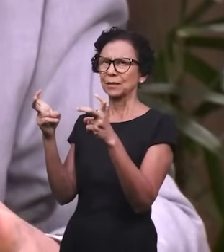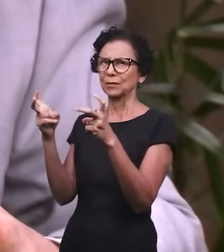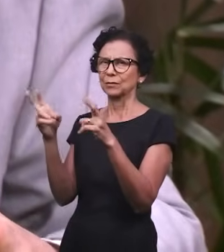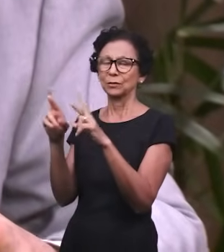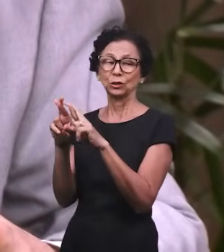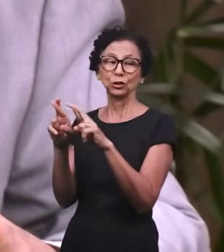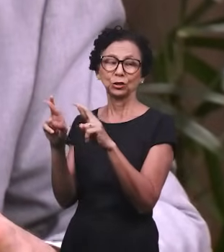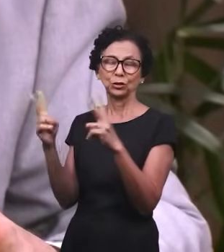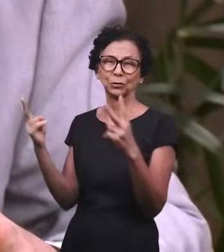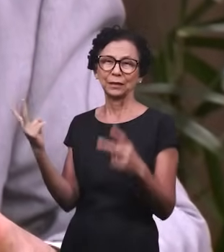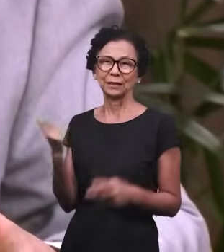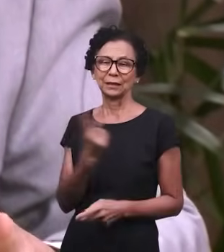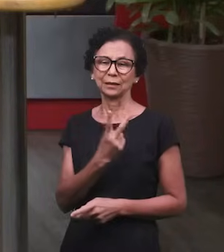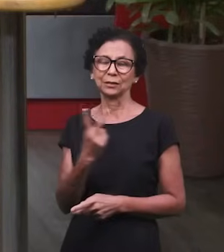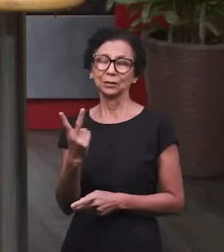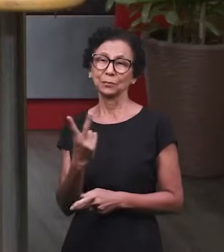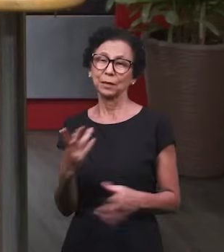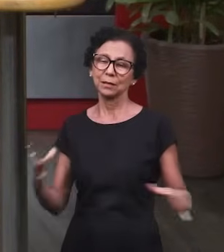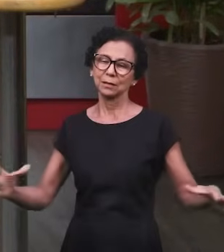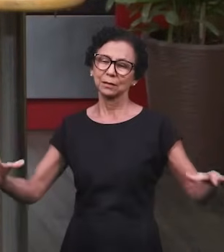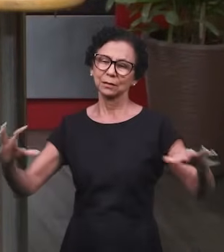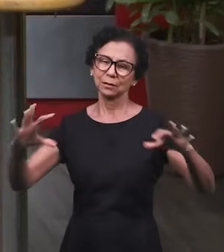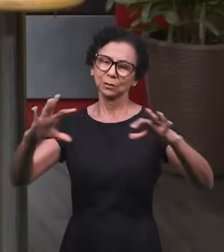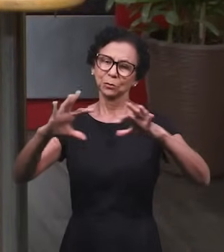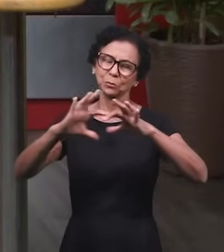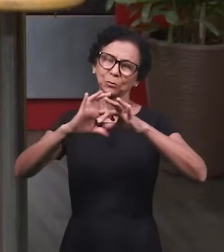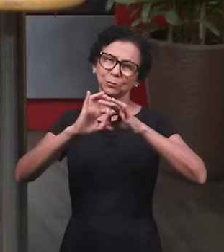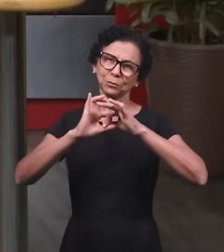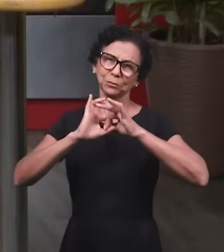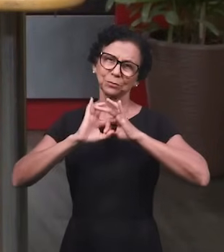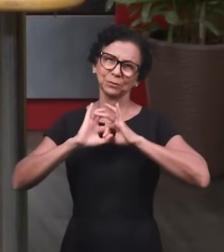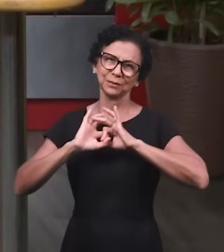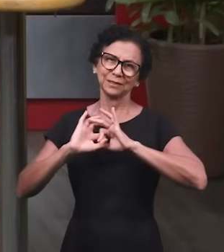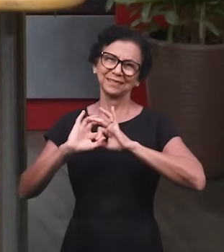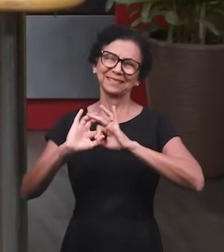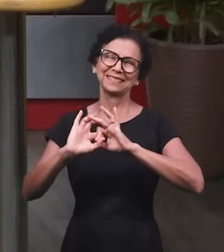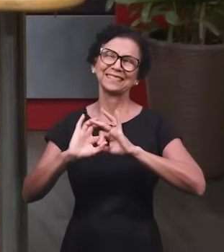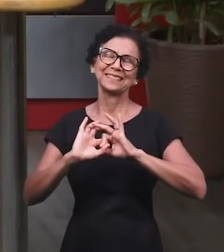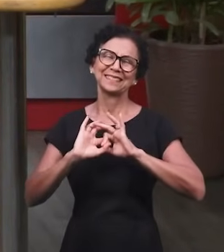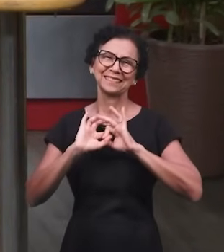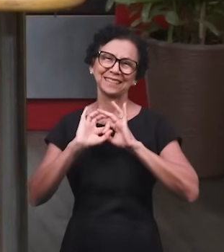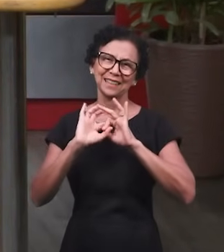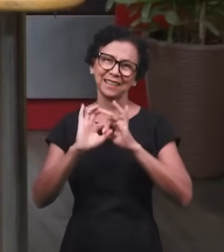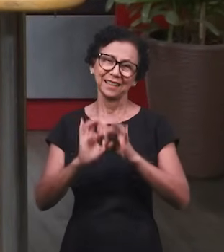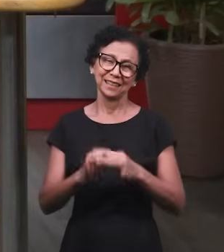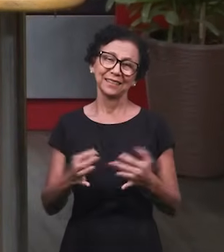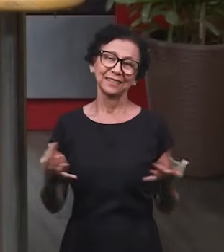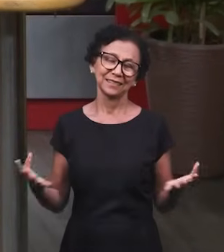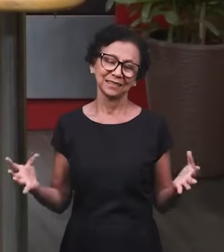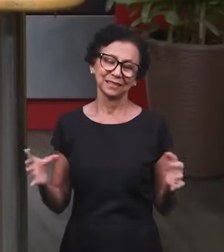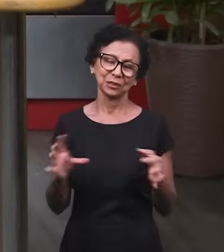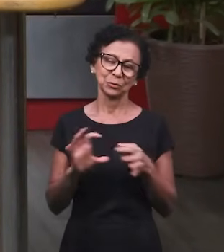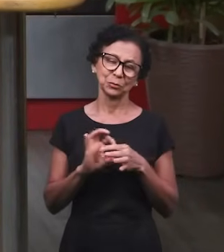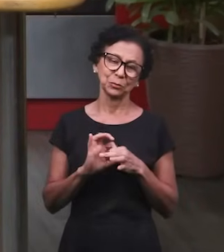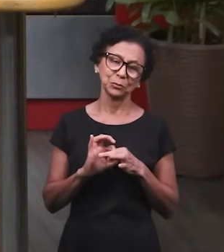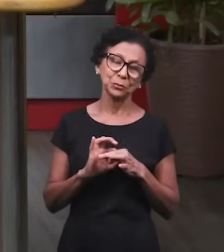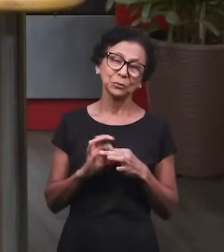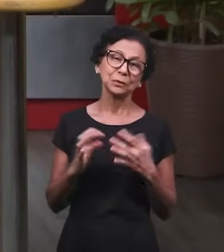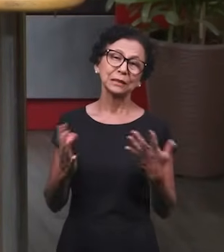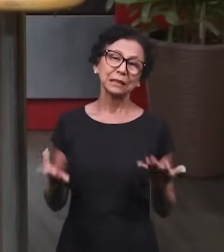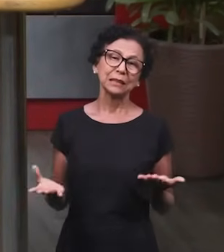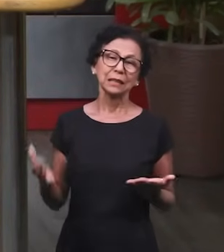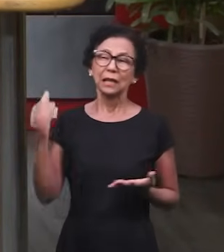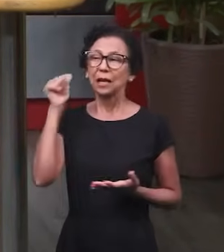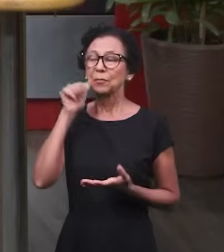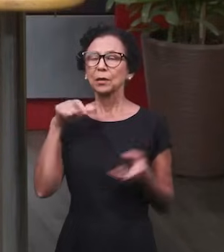se completam é uma engrenagem que funciona conversávamos antes de entrar no ar né que a mulher